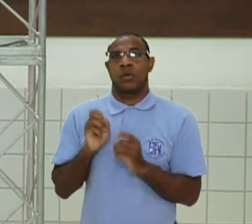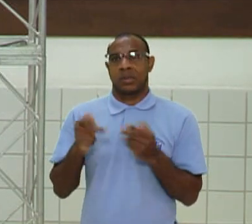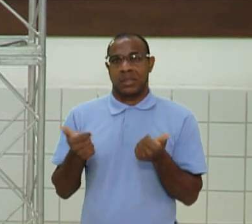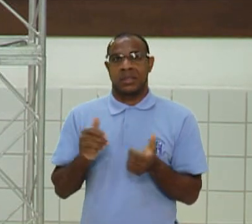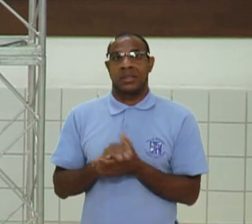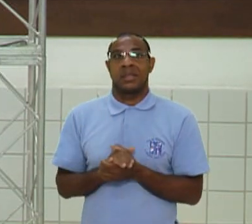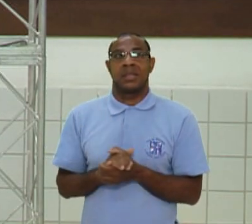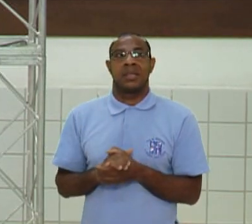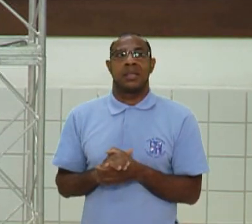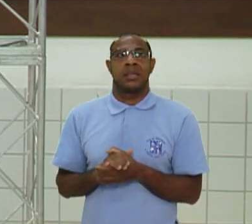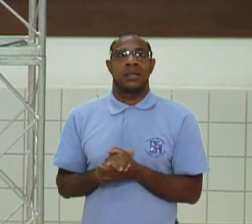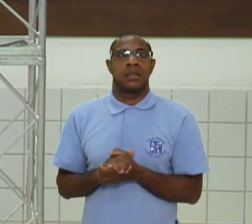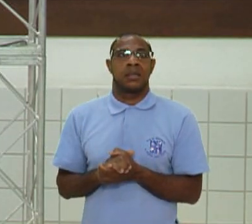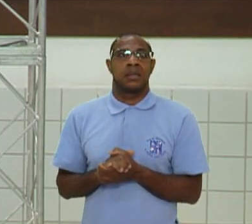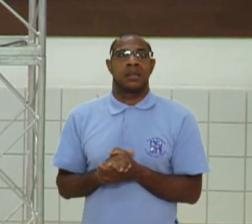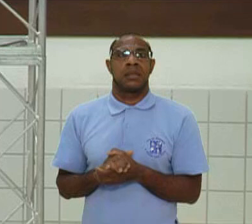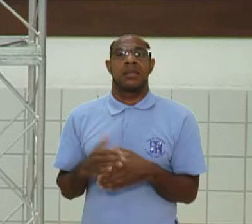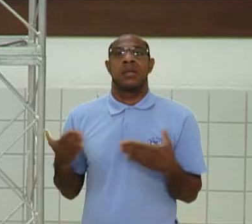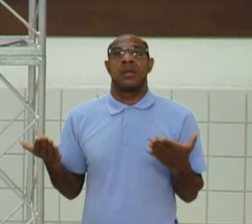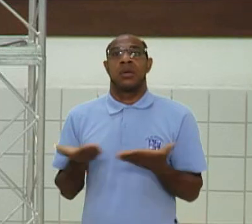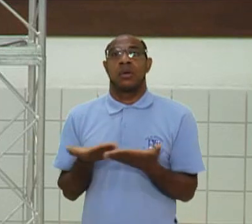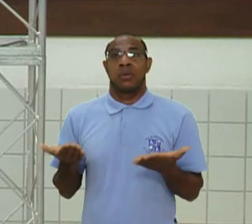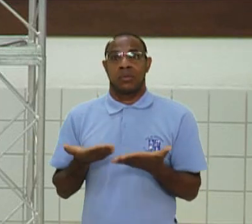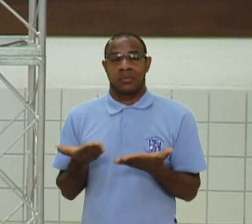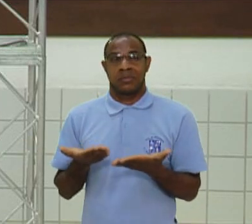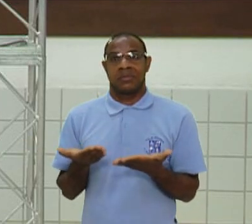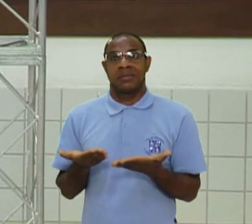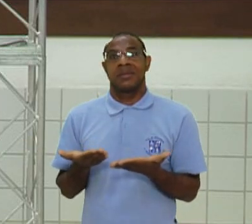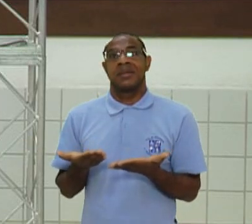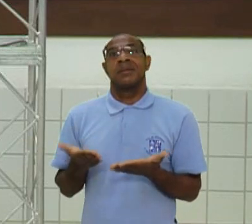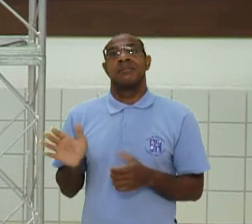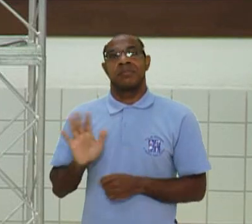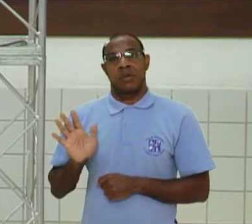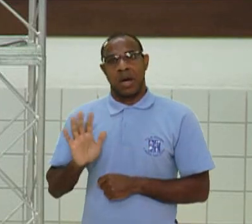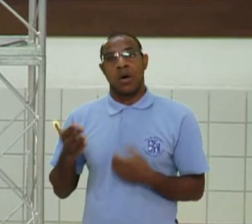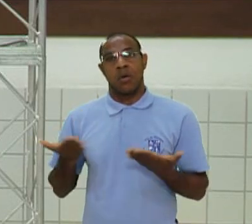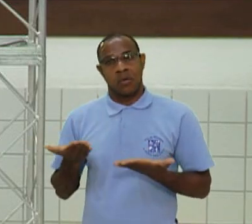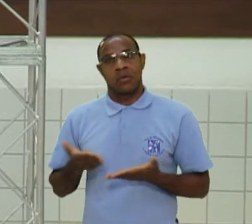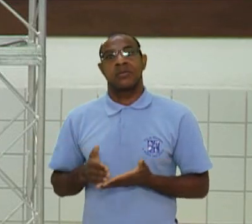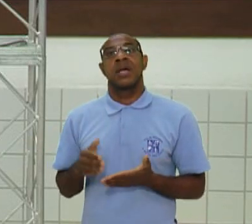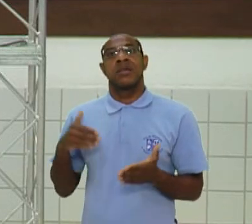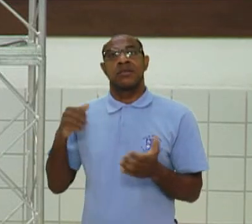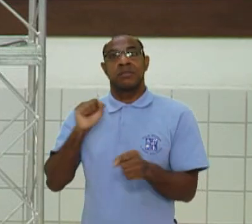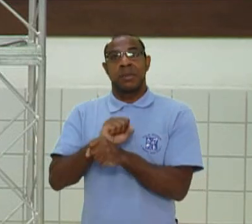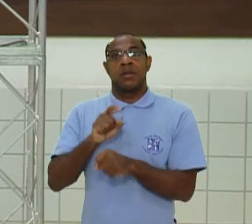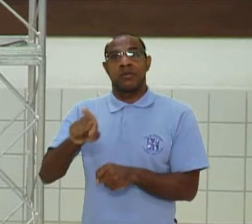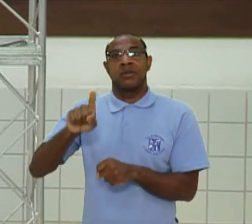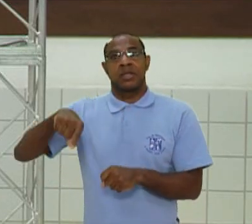Então, me despeço aqui de vocês e aguardo vocês no nosso próximo encontro.